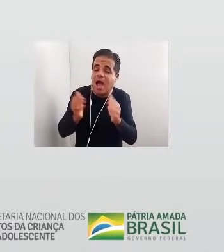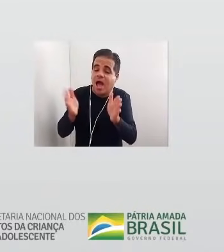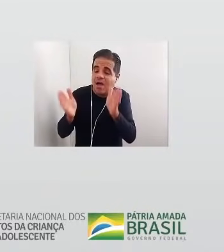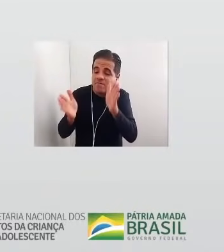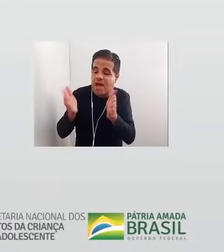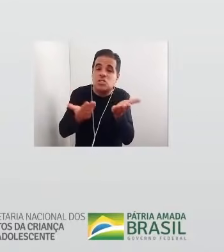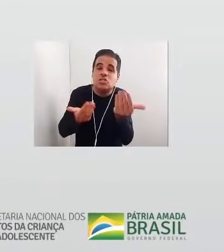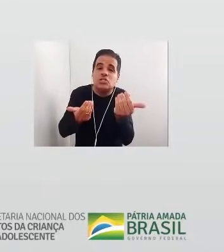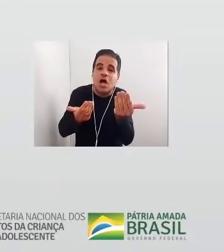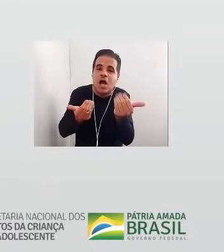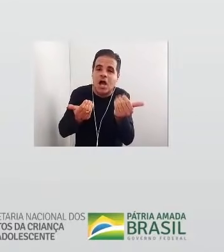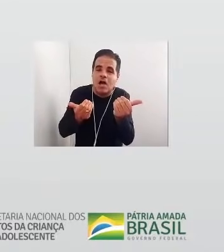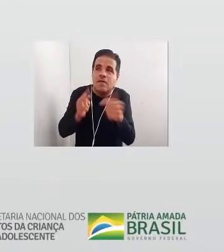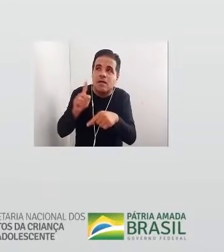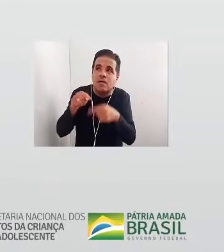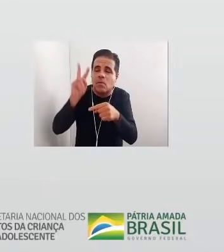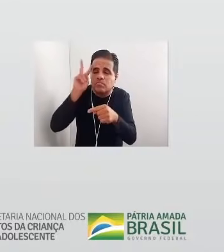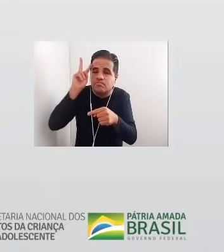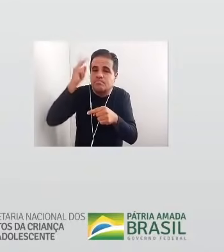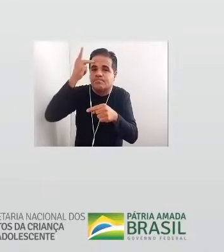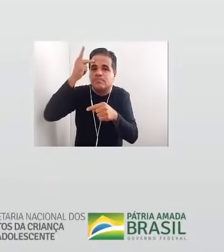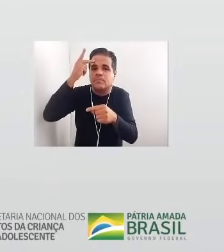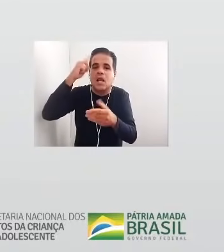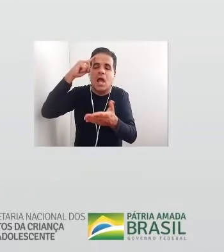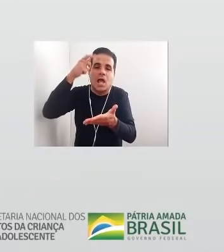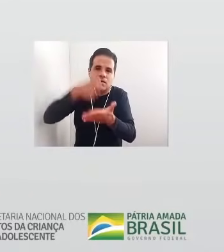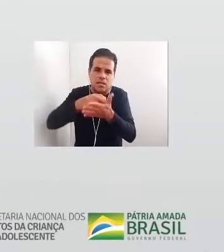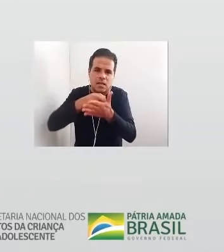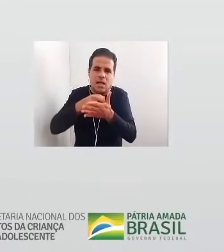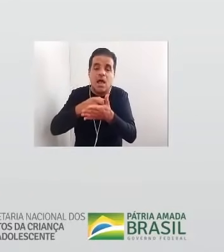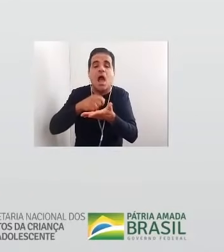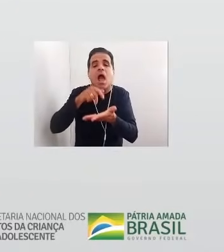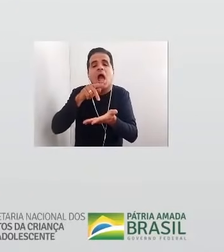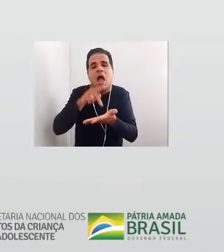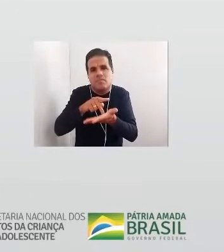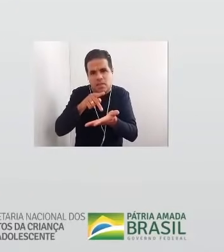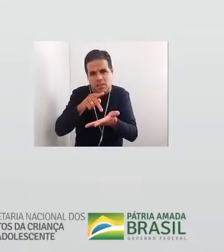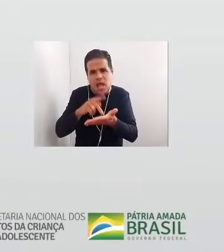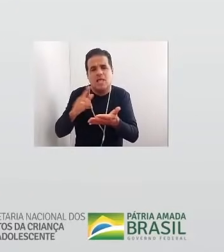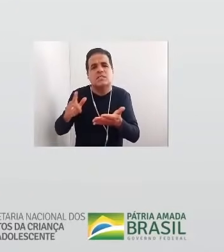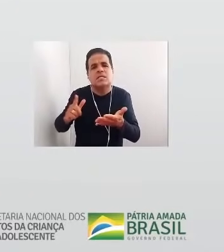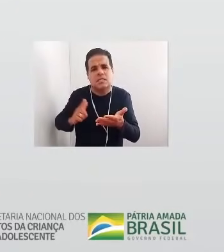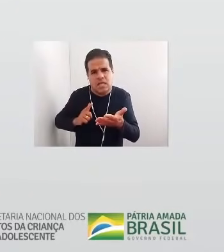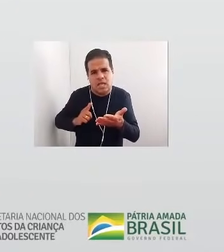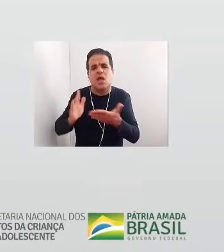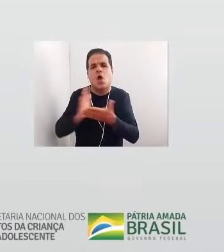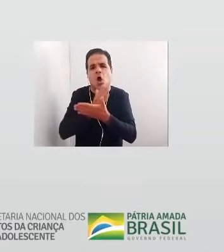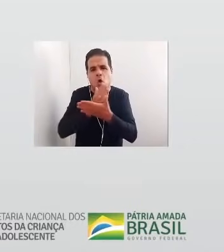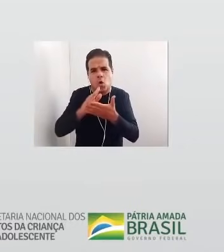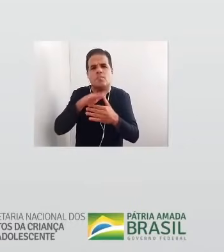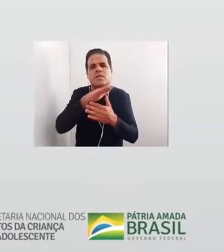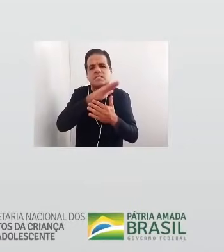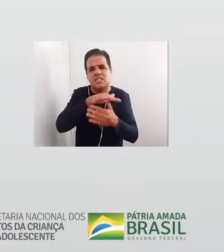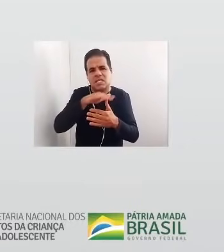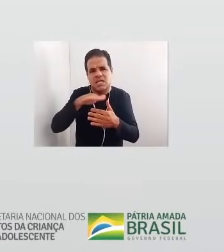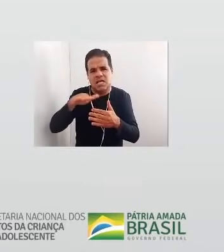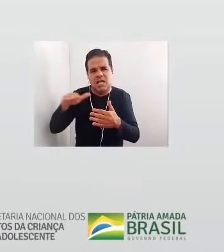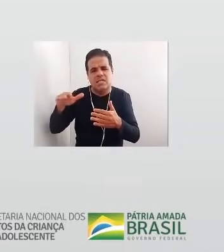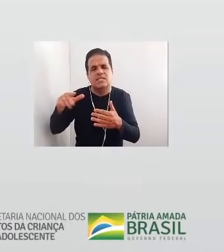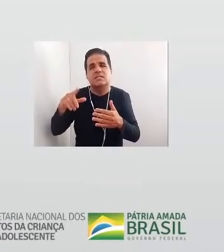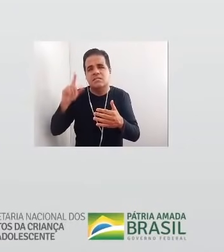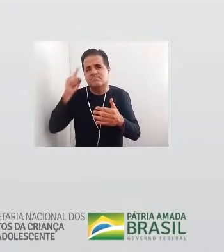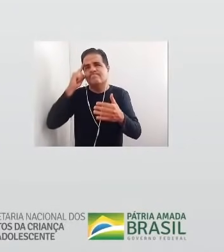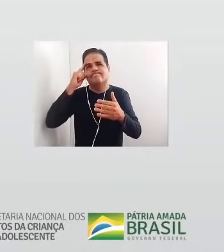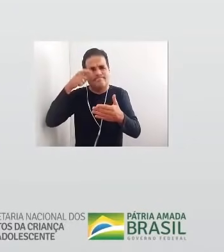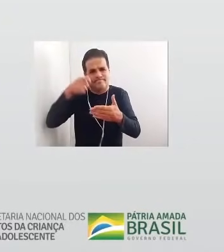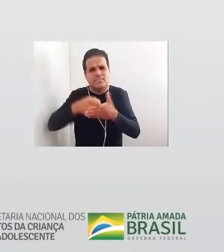tipo de decisão. É óbvio que existem crianças com verdadeiros quadros de disforia de gênero. Inclusive, existe um caso que